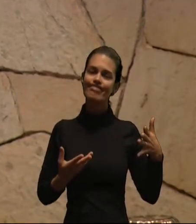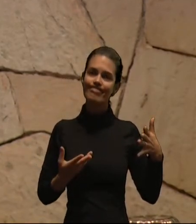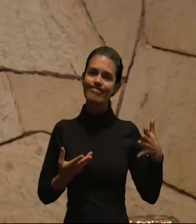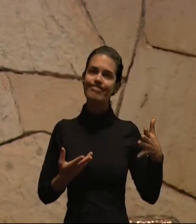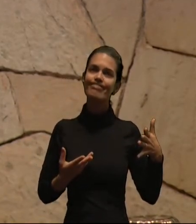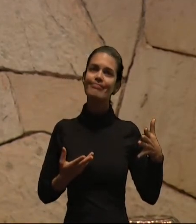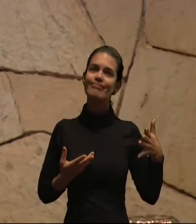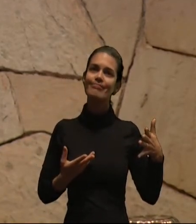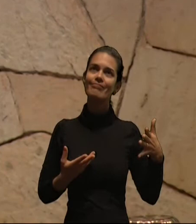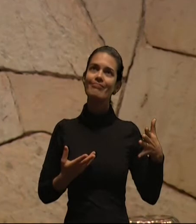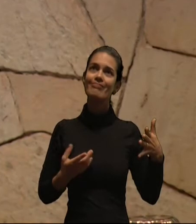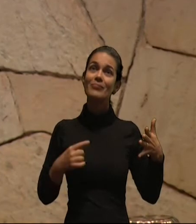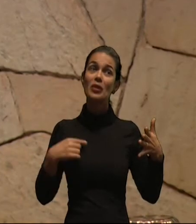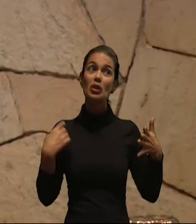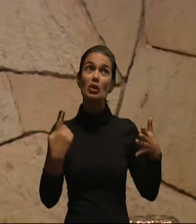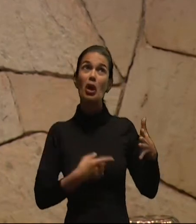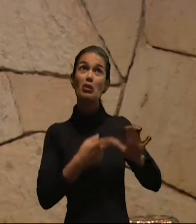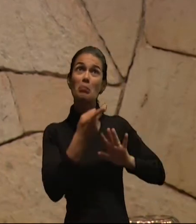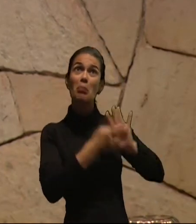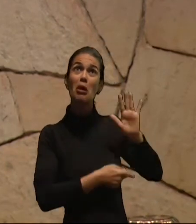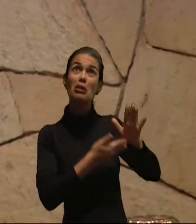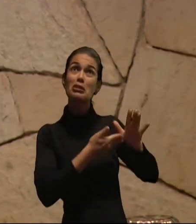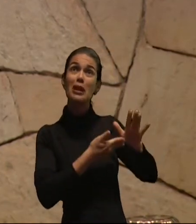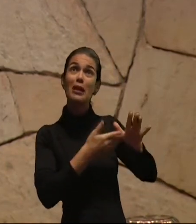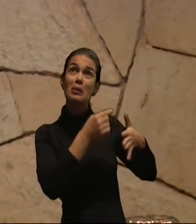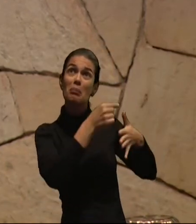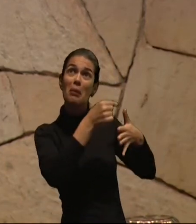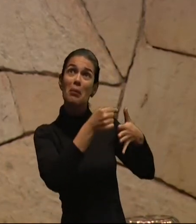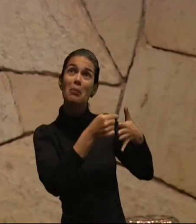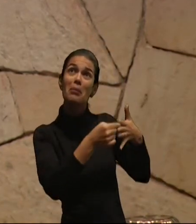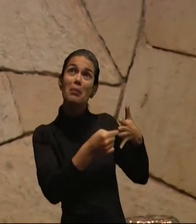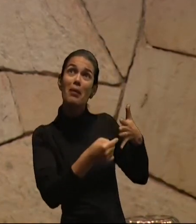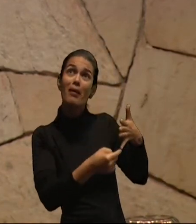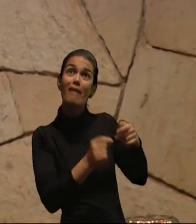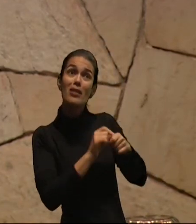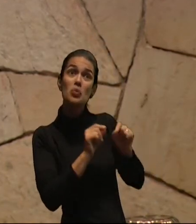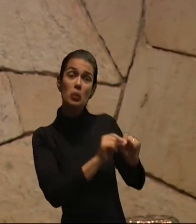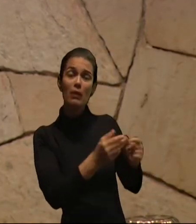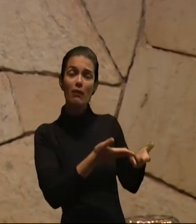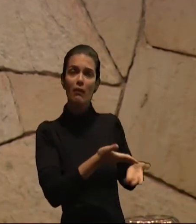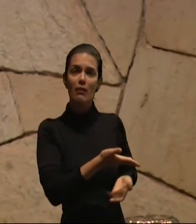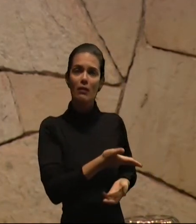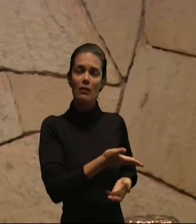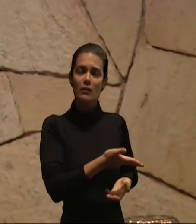nossos planos, e aquilo que traçamos e que estabelecemos.